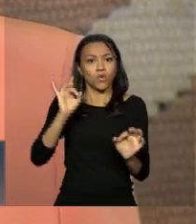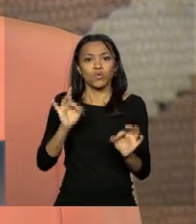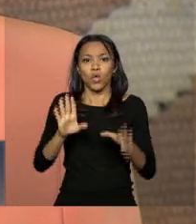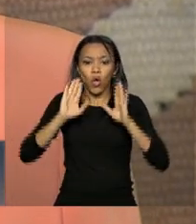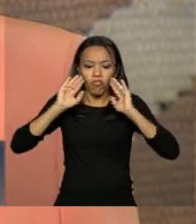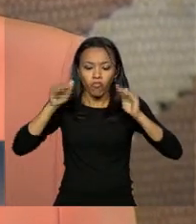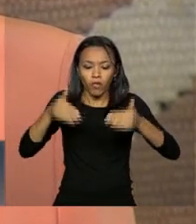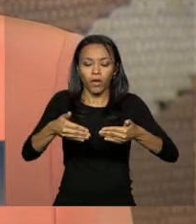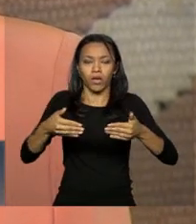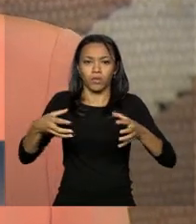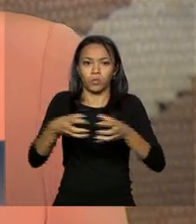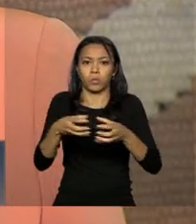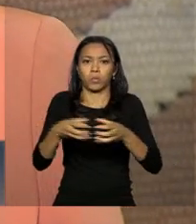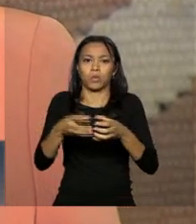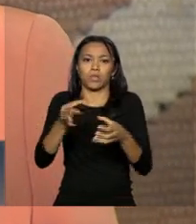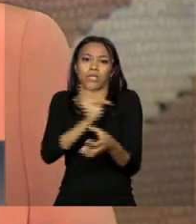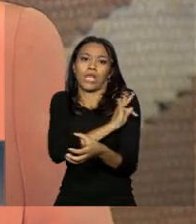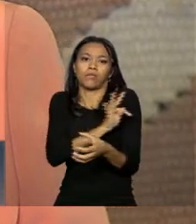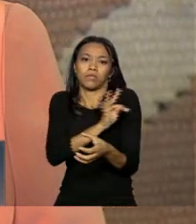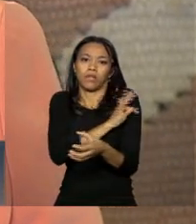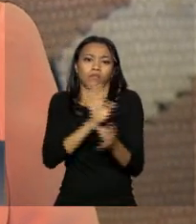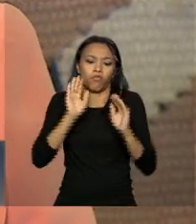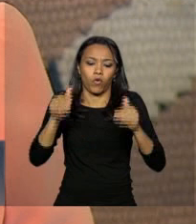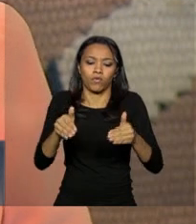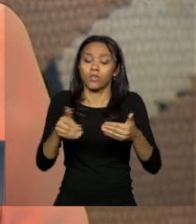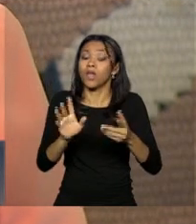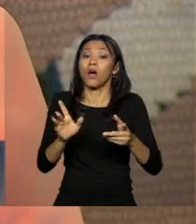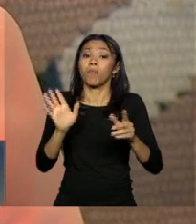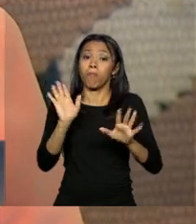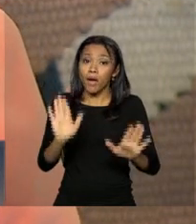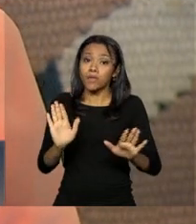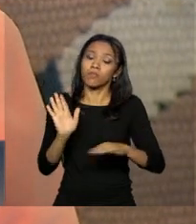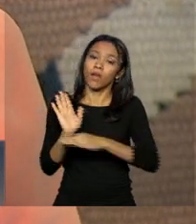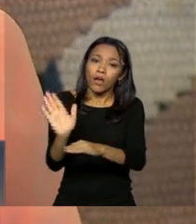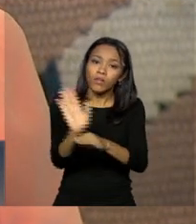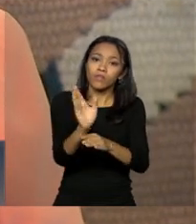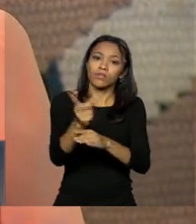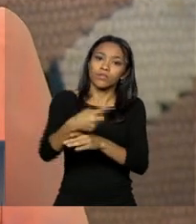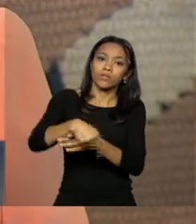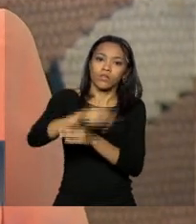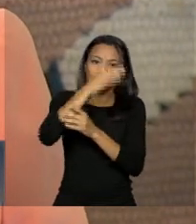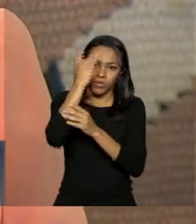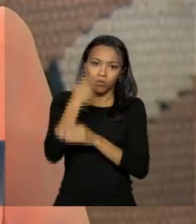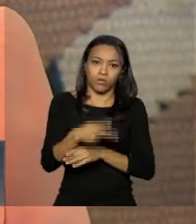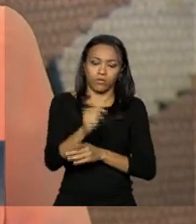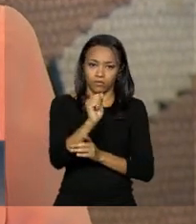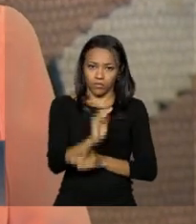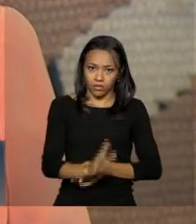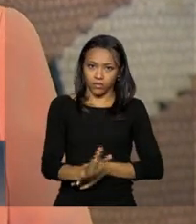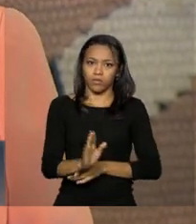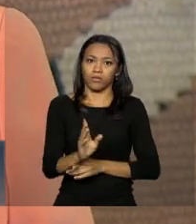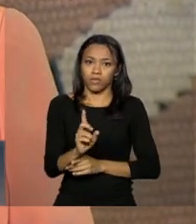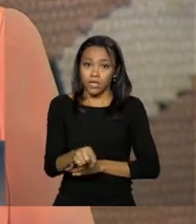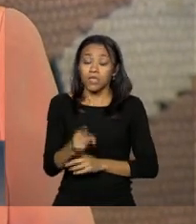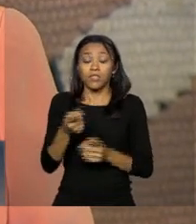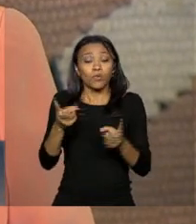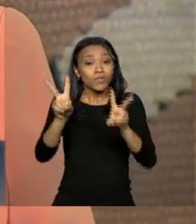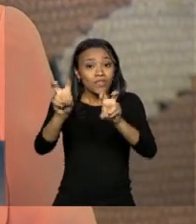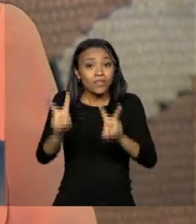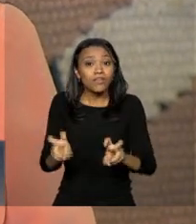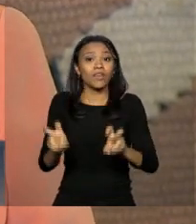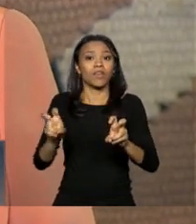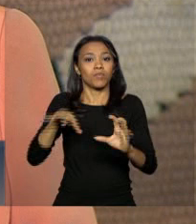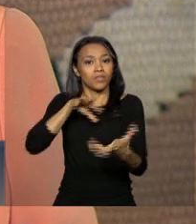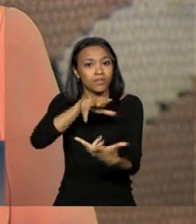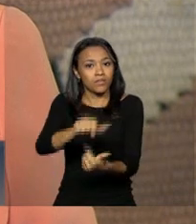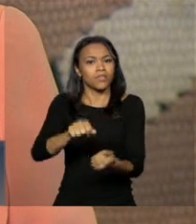técnico, mas ao serviço das pessoas no Brasil, na Alemanha, mas muito além disso, quando se trata de questões internacionais, quando se